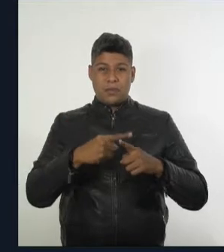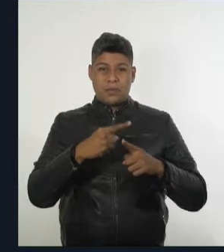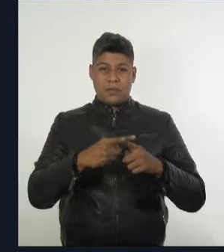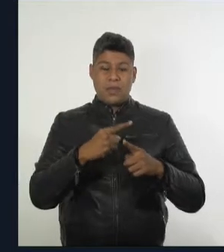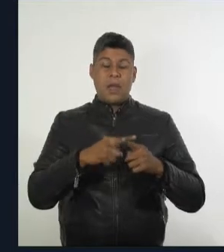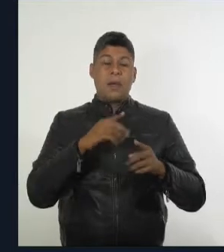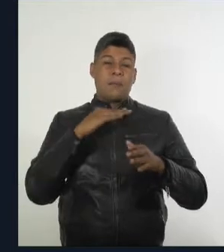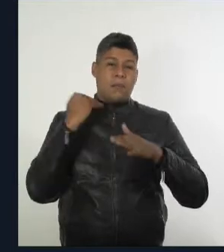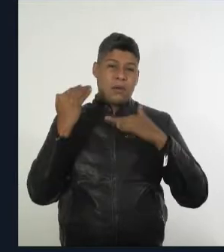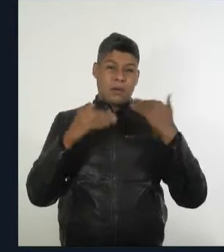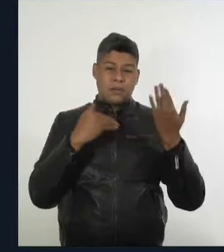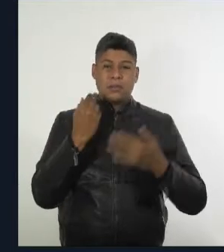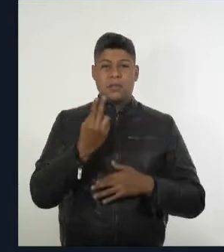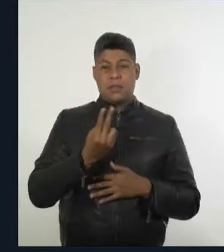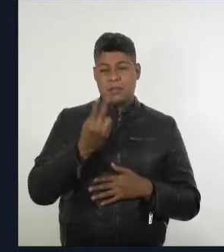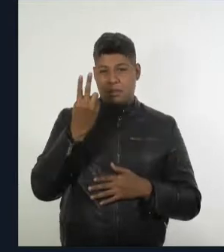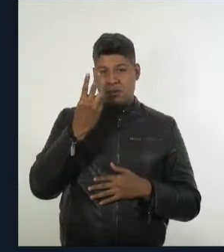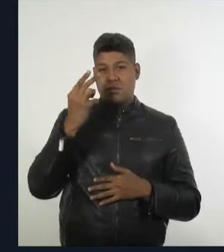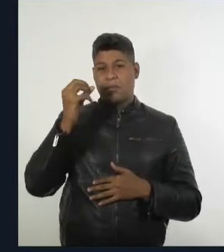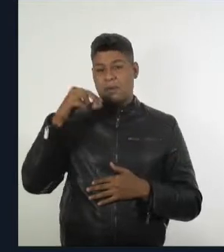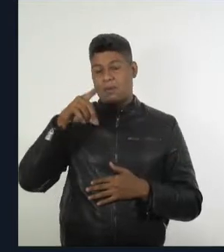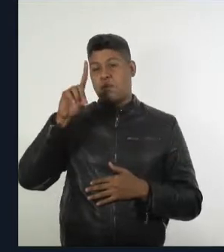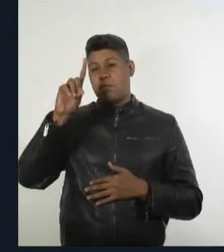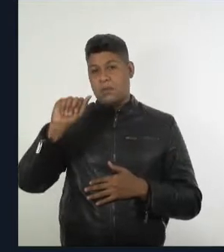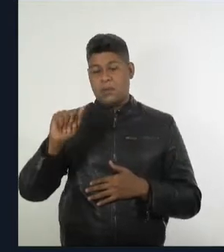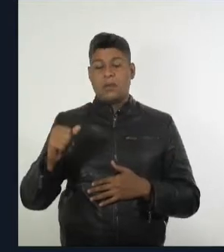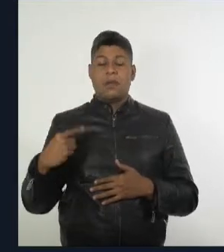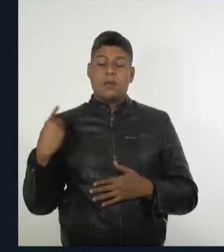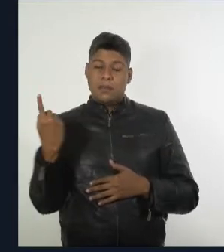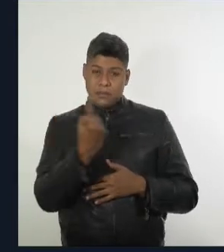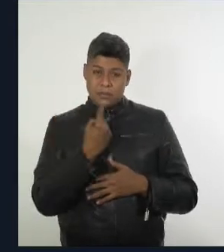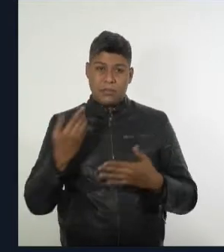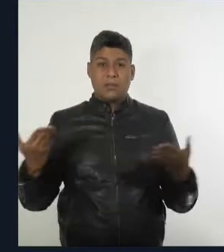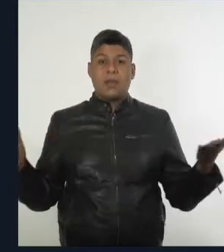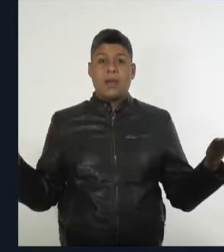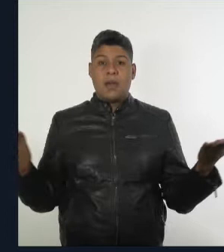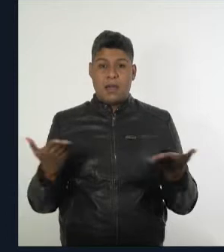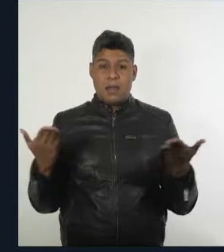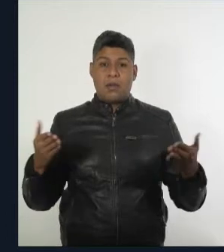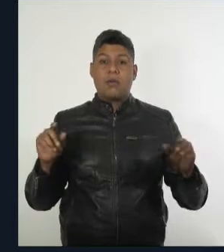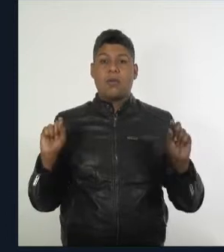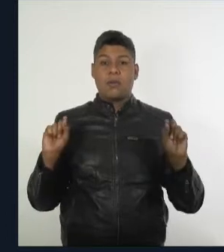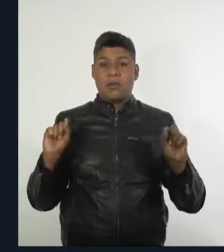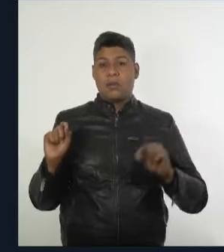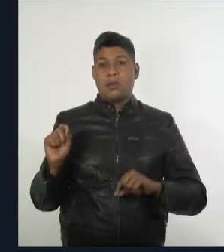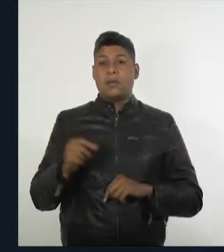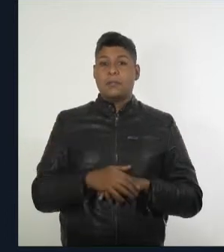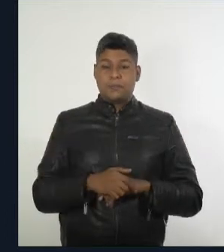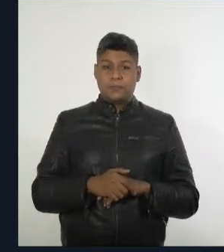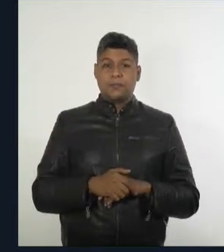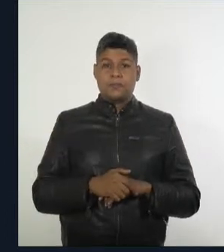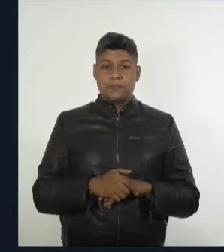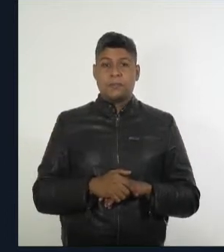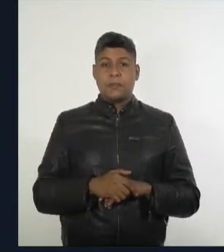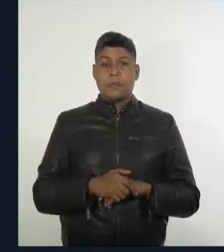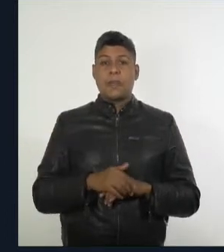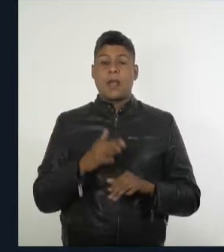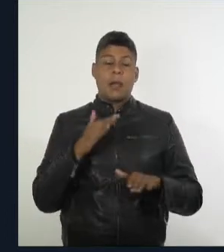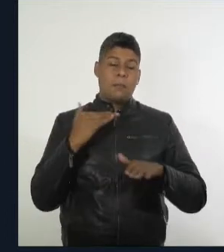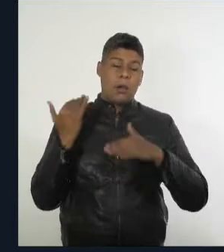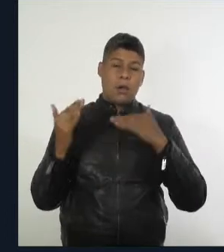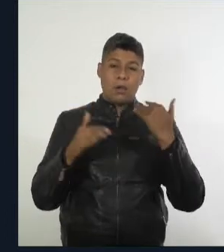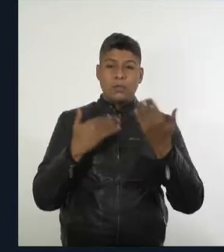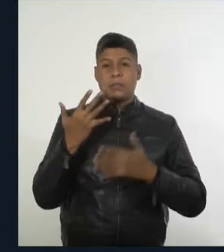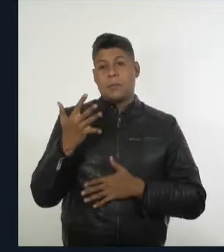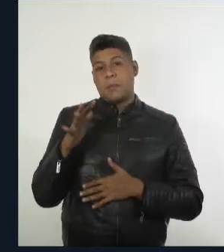onda foram a óbitos. Nós estamos agora com os índices de letalidade na